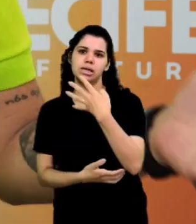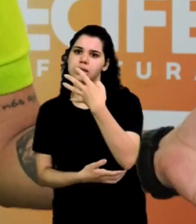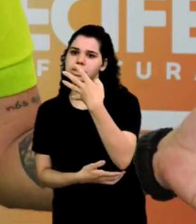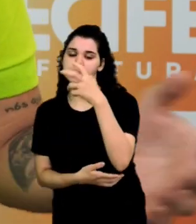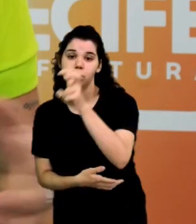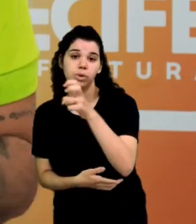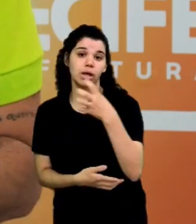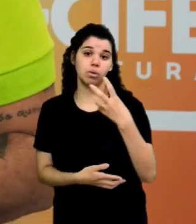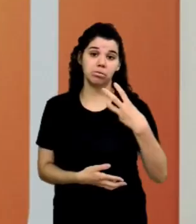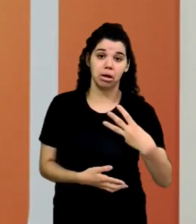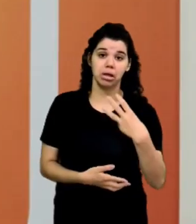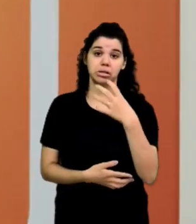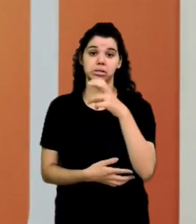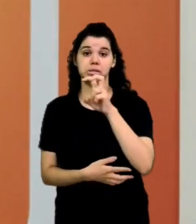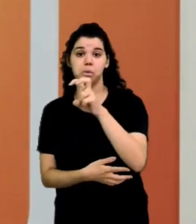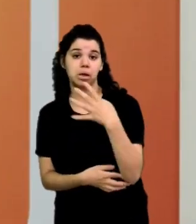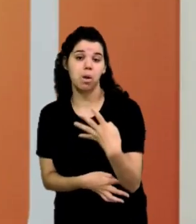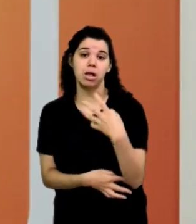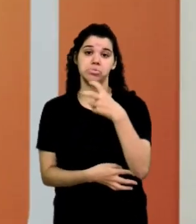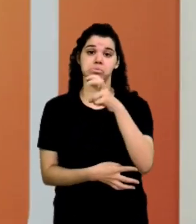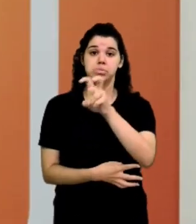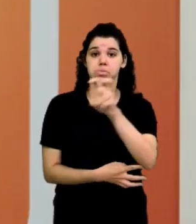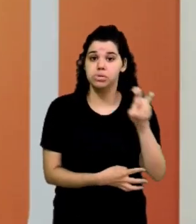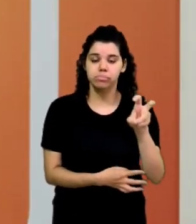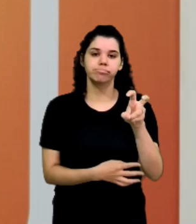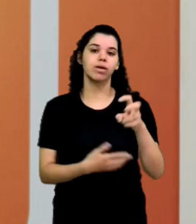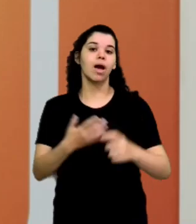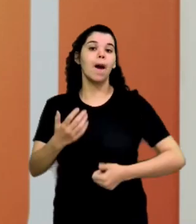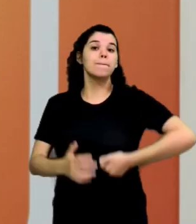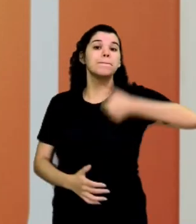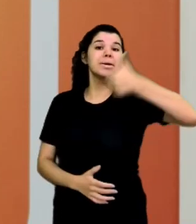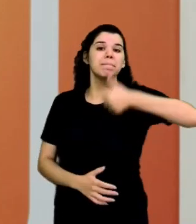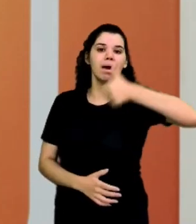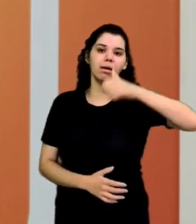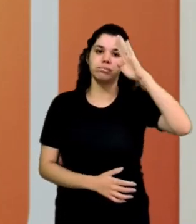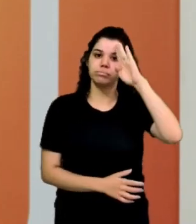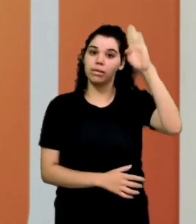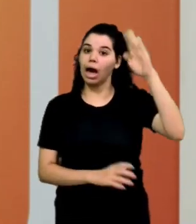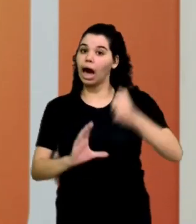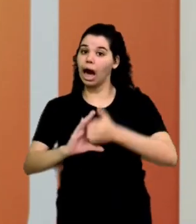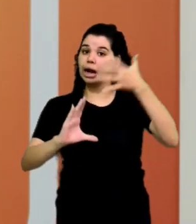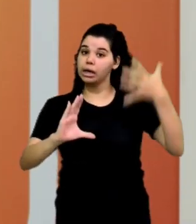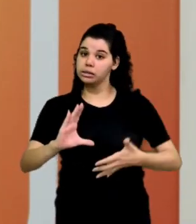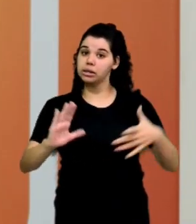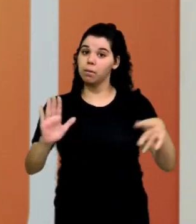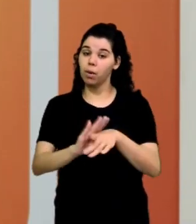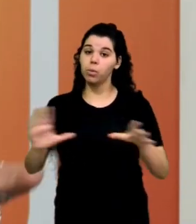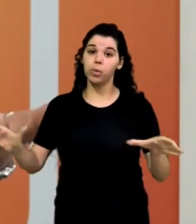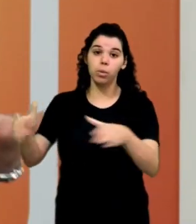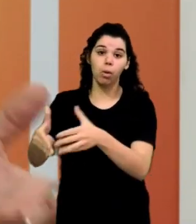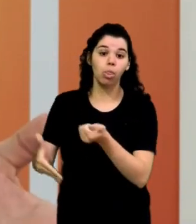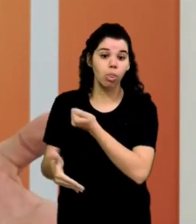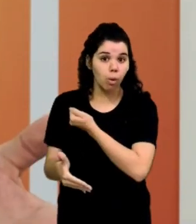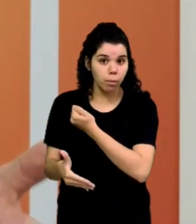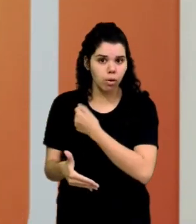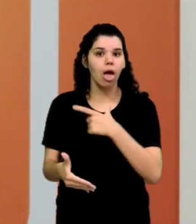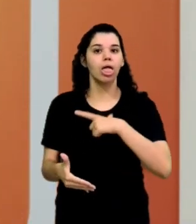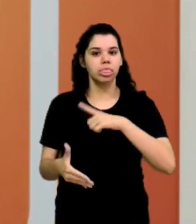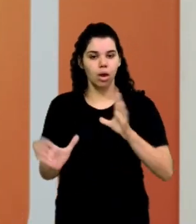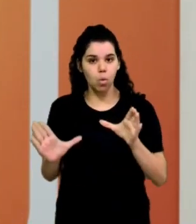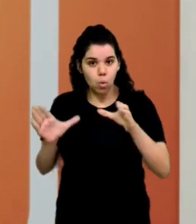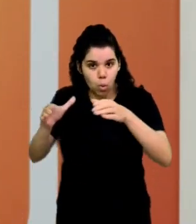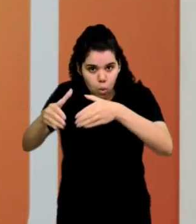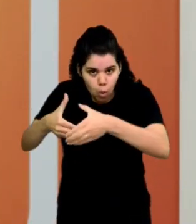54 e 55. Então, essa é a primeira principal característica do sistema de numeração, que é ter um conjunto de